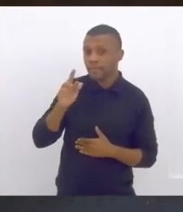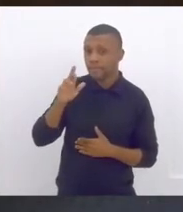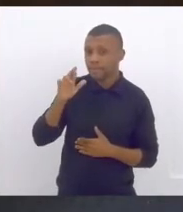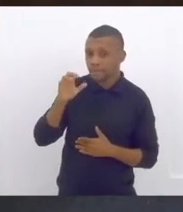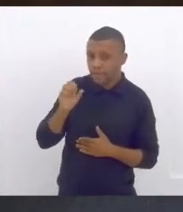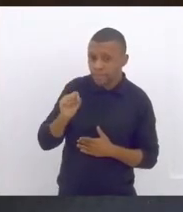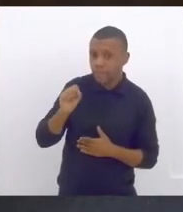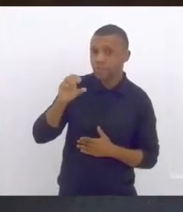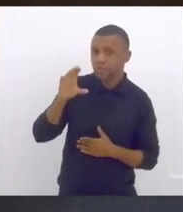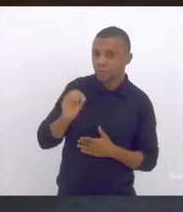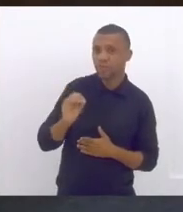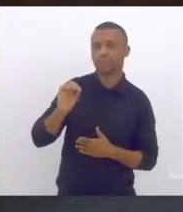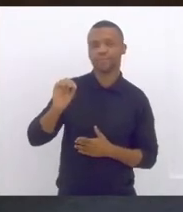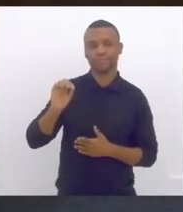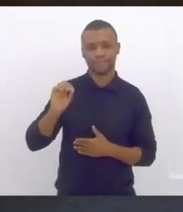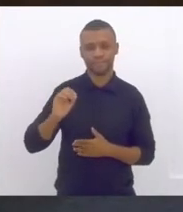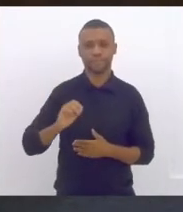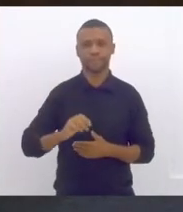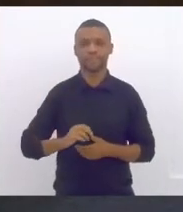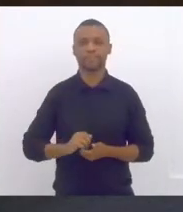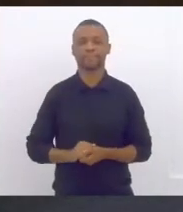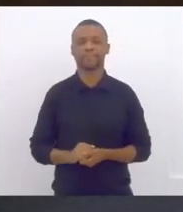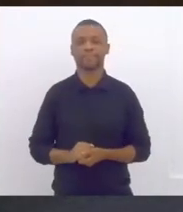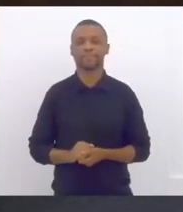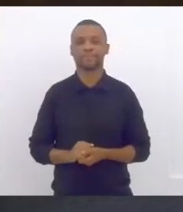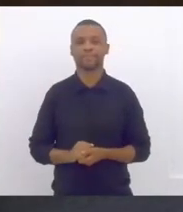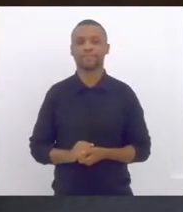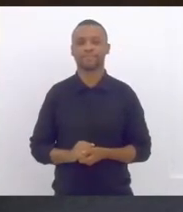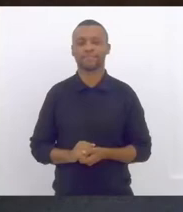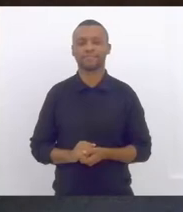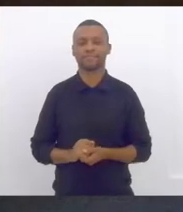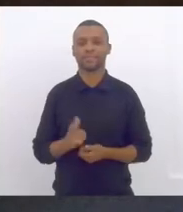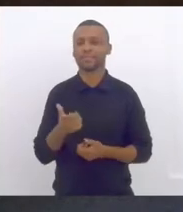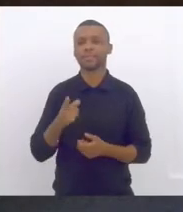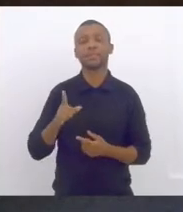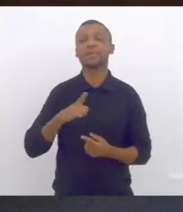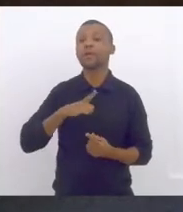Mônica Francisco, que